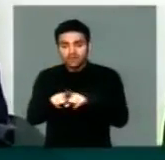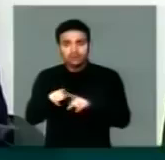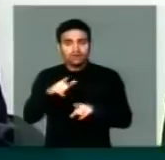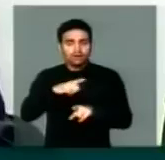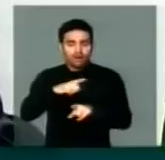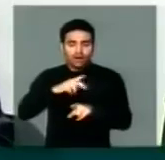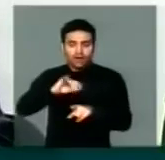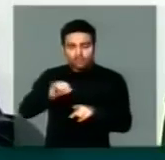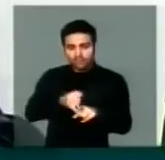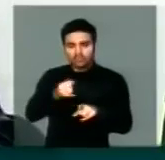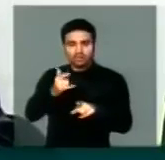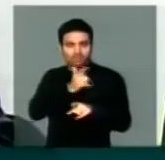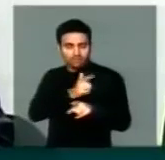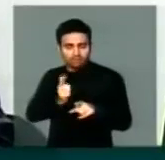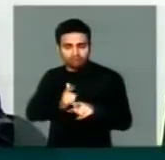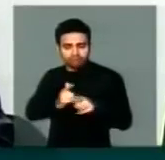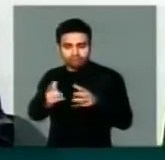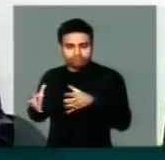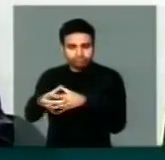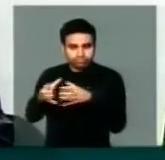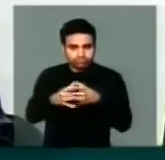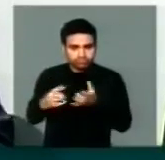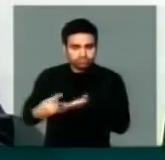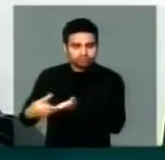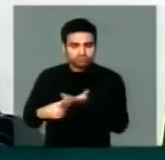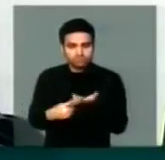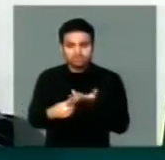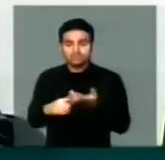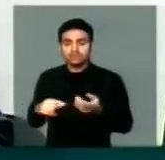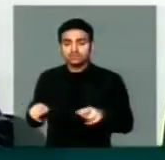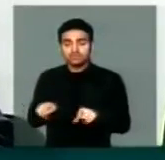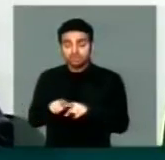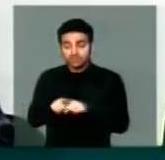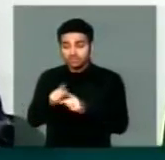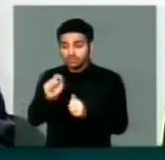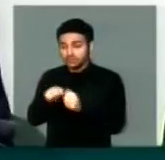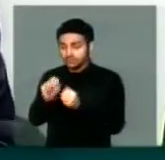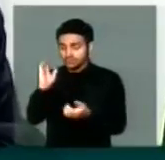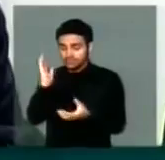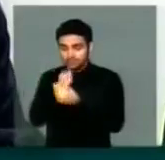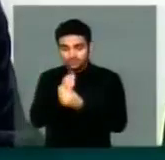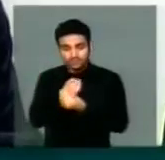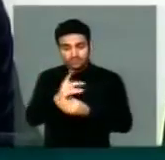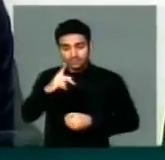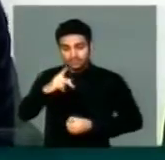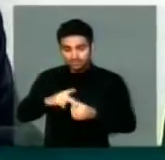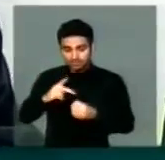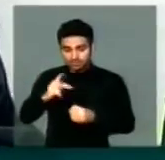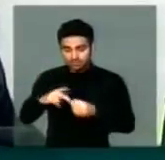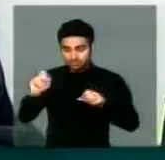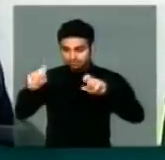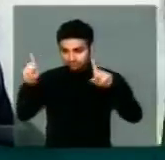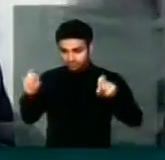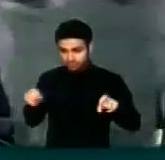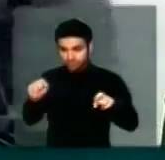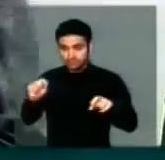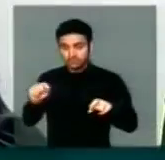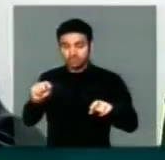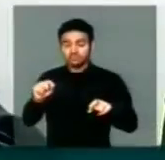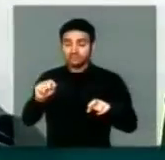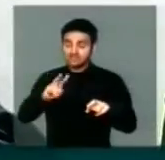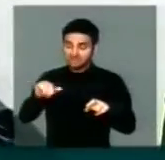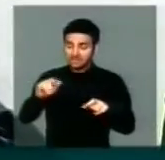agremiações partidárias, no âmbito do esquema criminoso perpetrado junto à Petrobras, será objeto